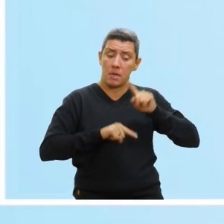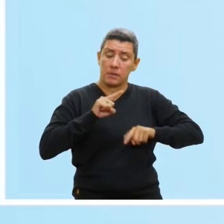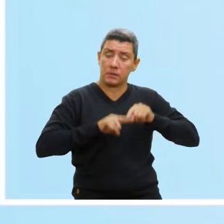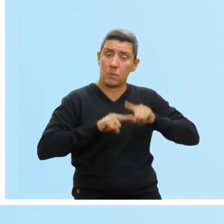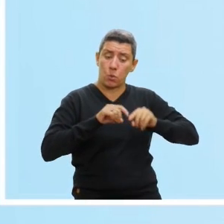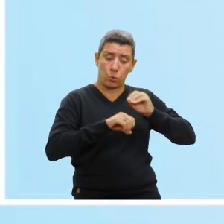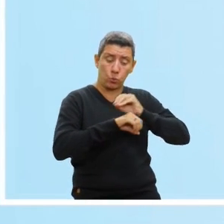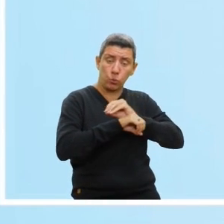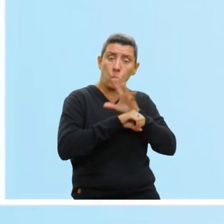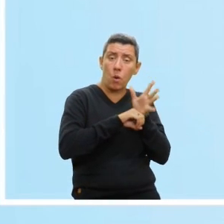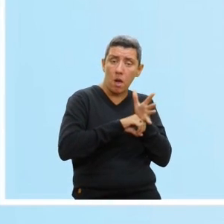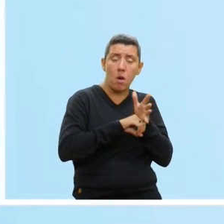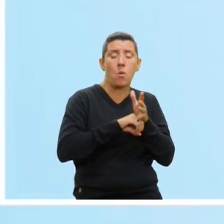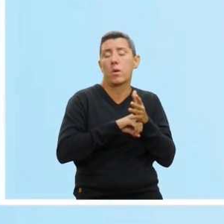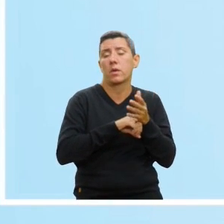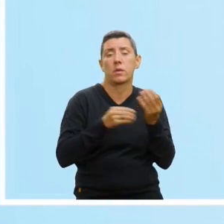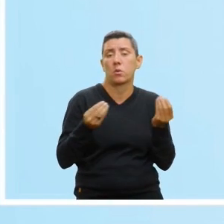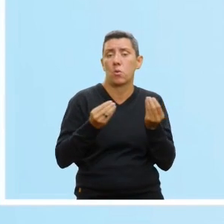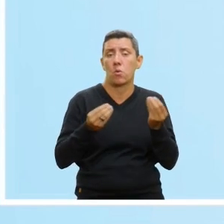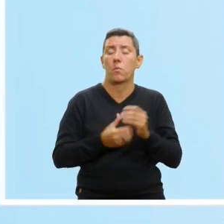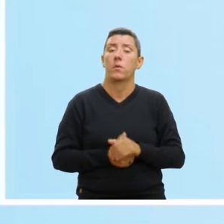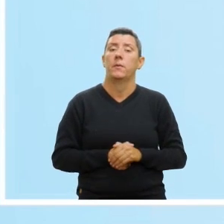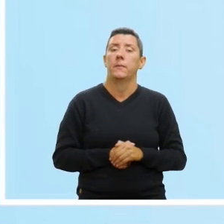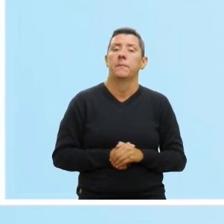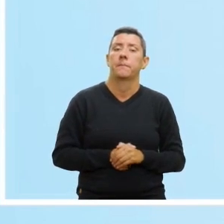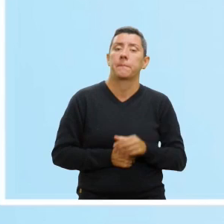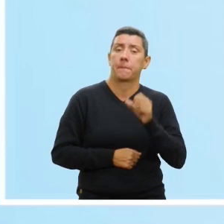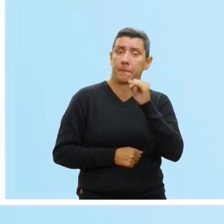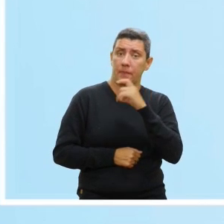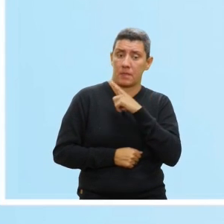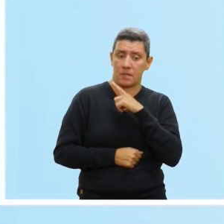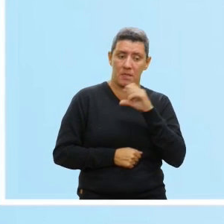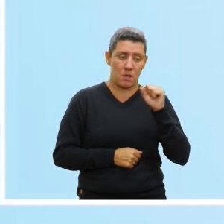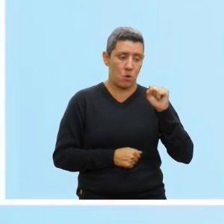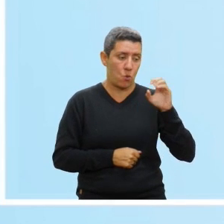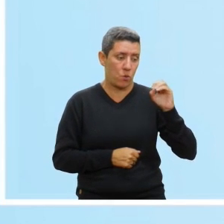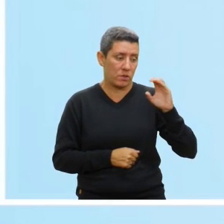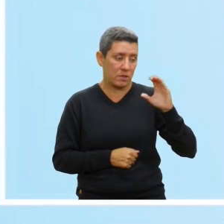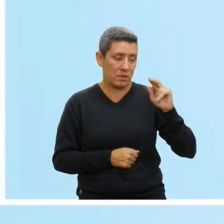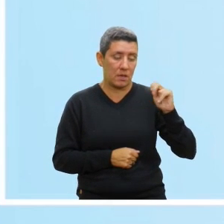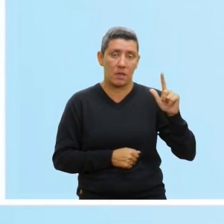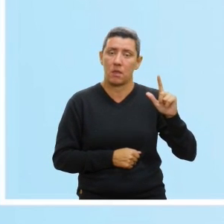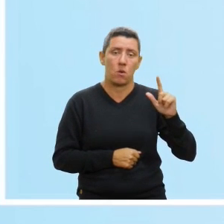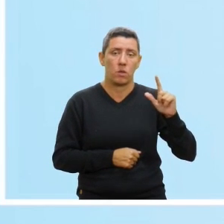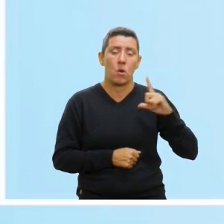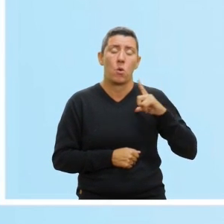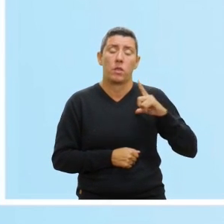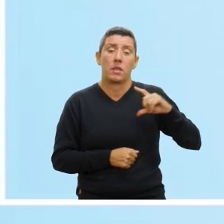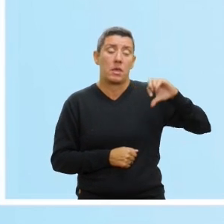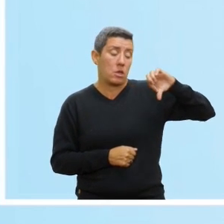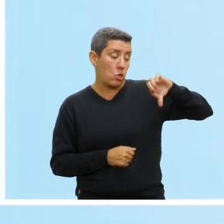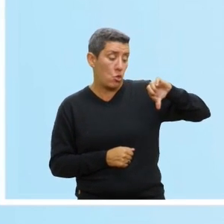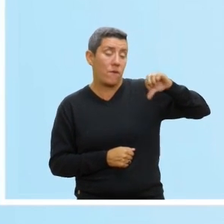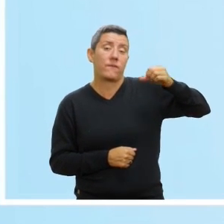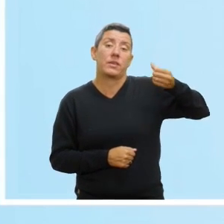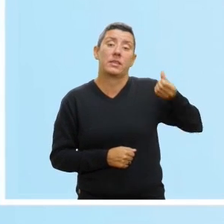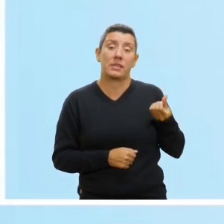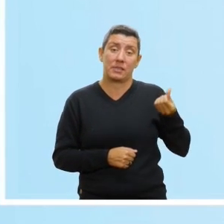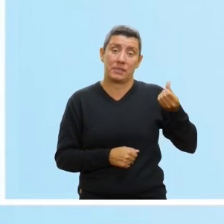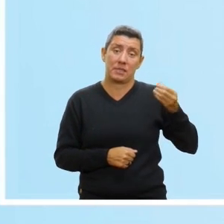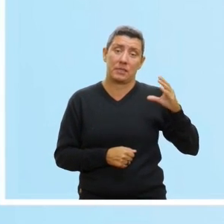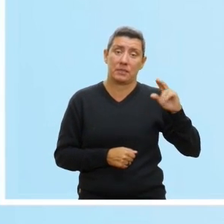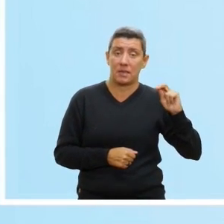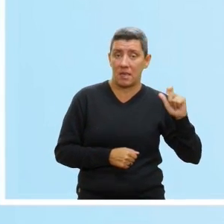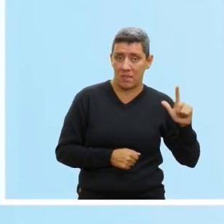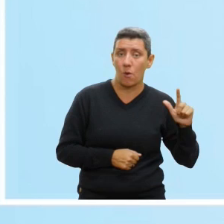possui? A gente já utiliza, ao invés de 80 canais, a gente utiliza 96 canais. Então, a gente tem a banda C, a gente